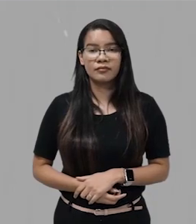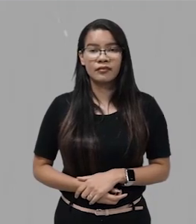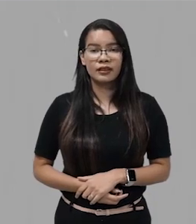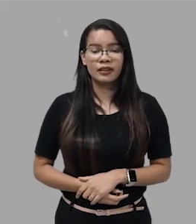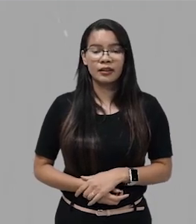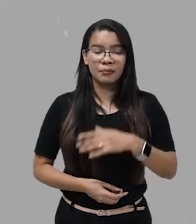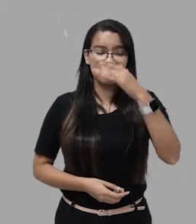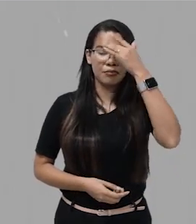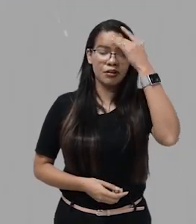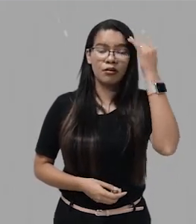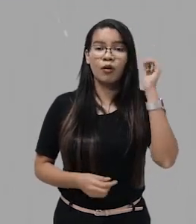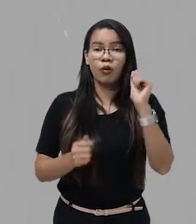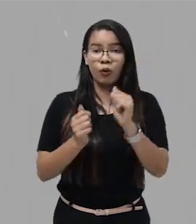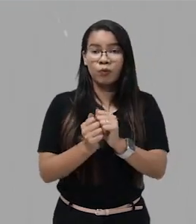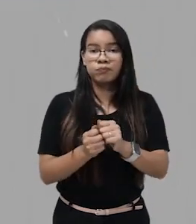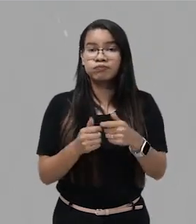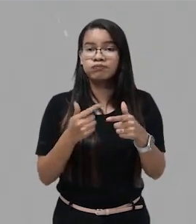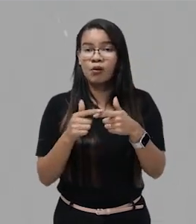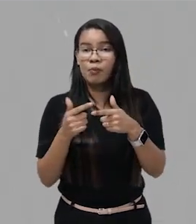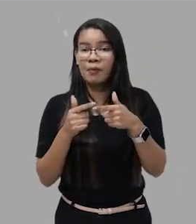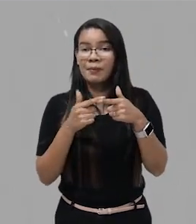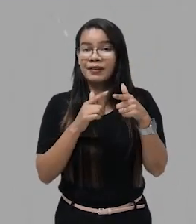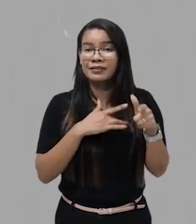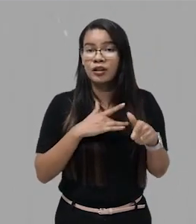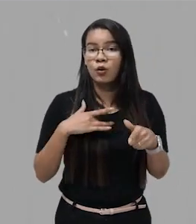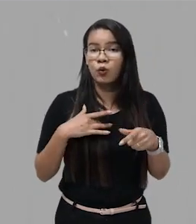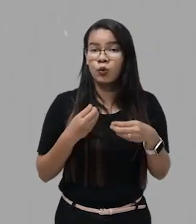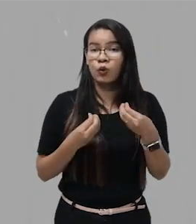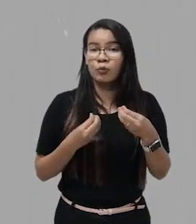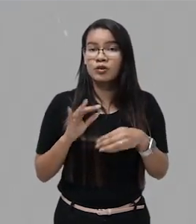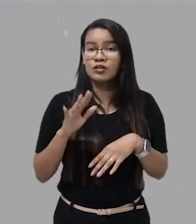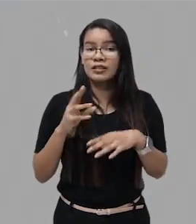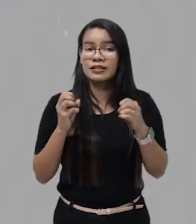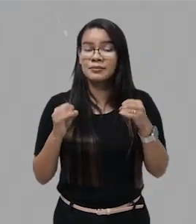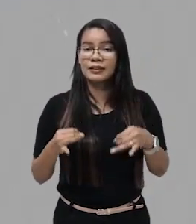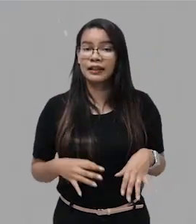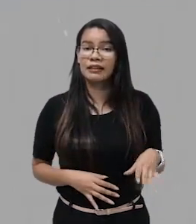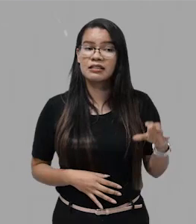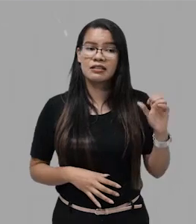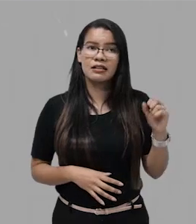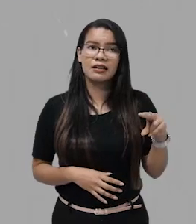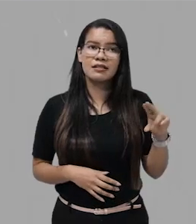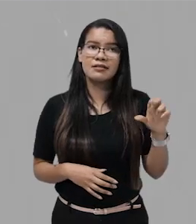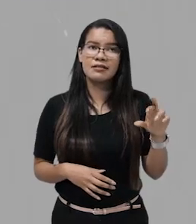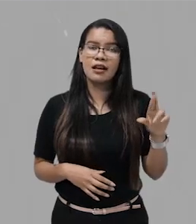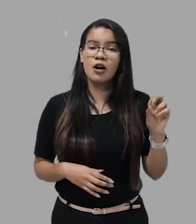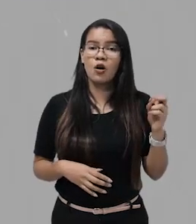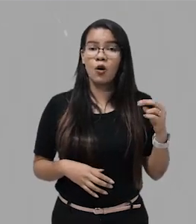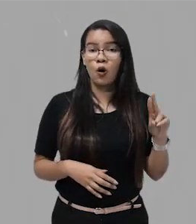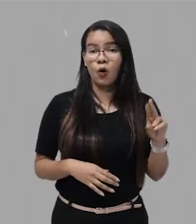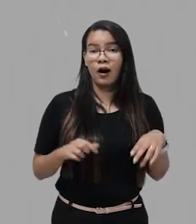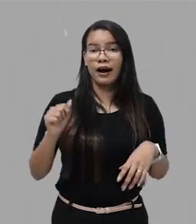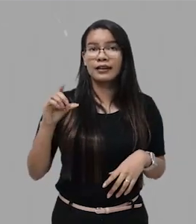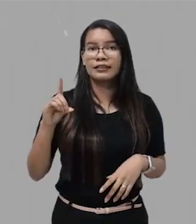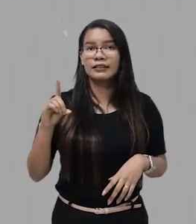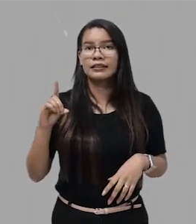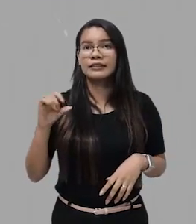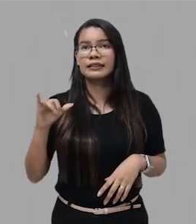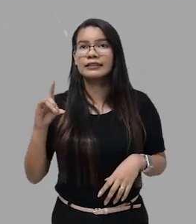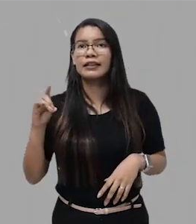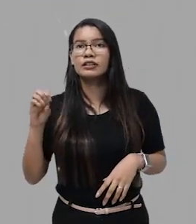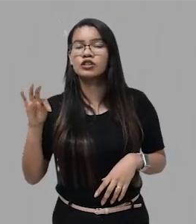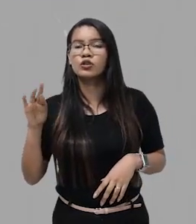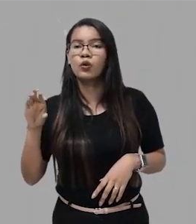Pessoas com algum problema de saúde, anabolizante, aquelas pessoas que eu já falei para vocês, que sofrem de câncer, que é um aidético, que está lá acamado, que ele começa a